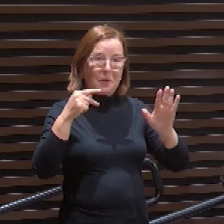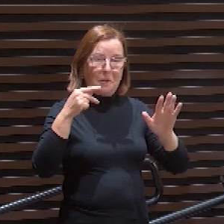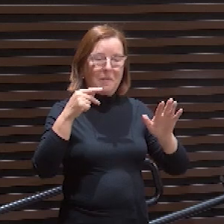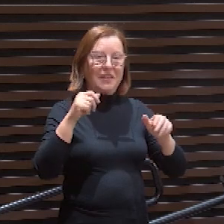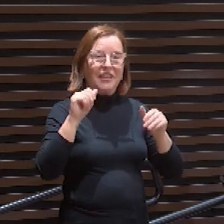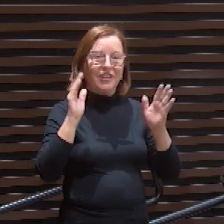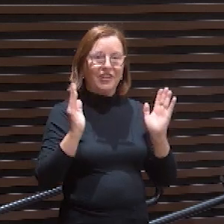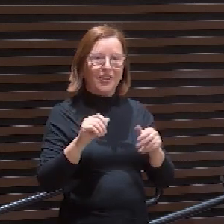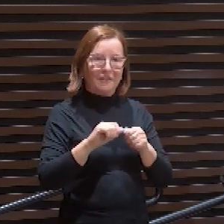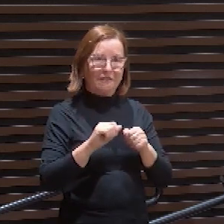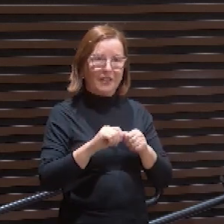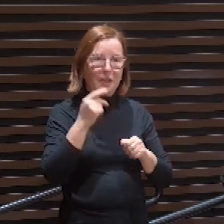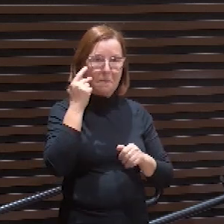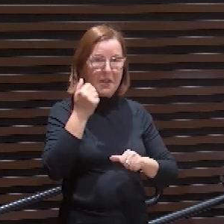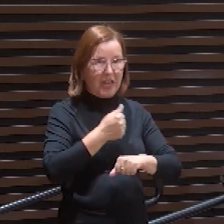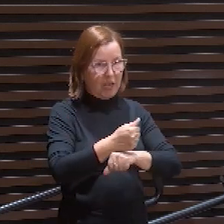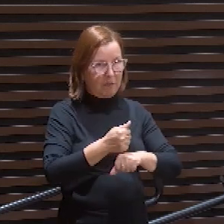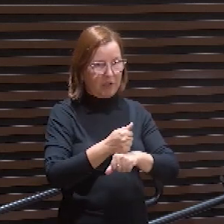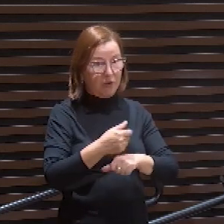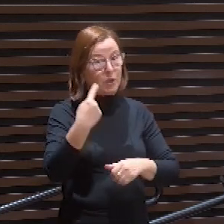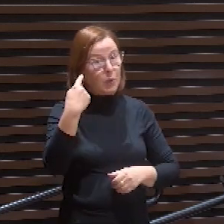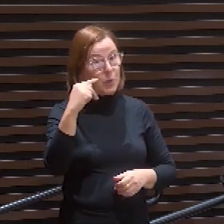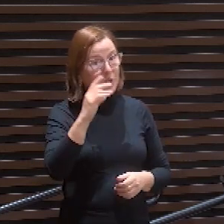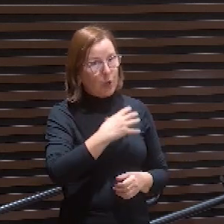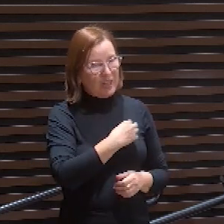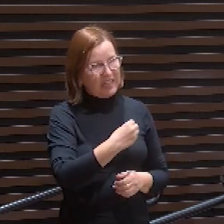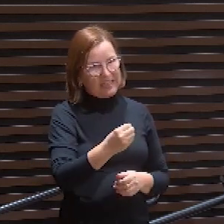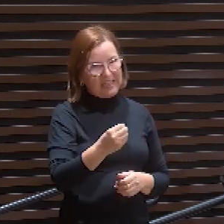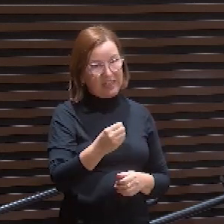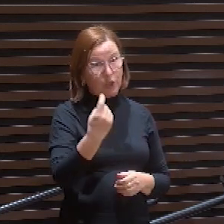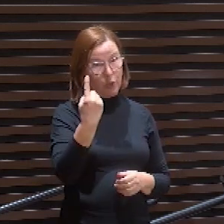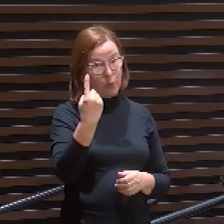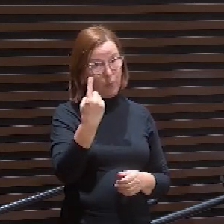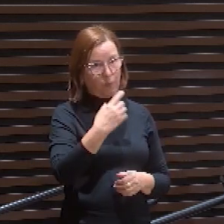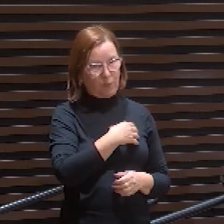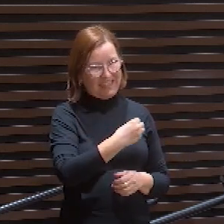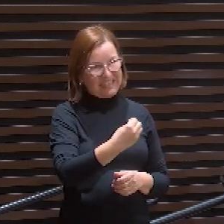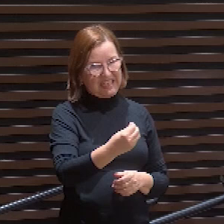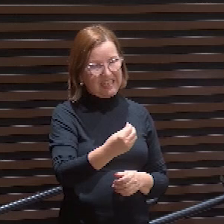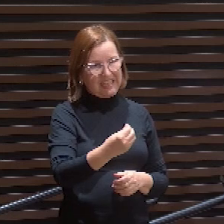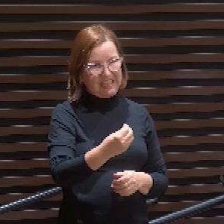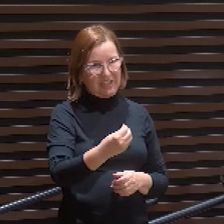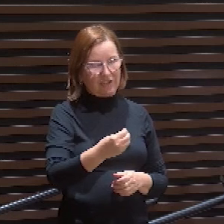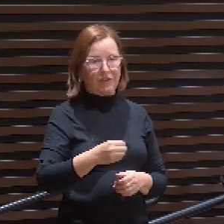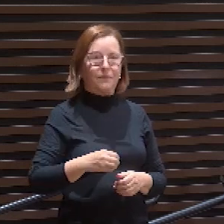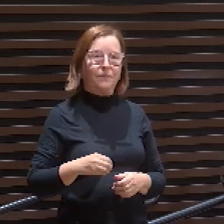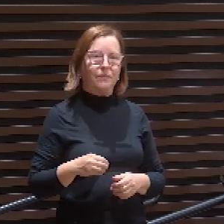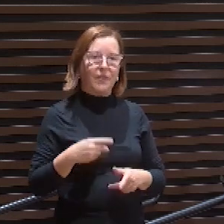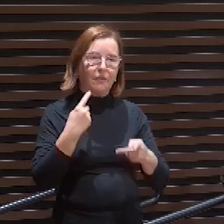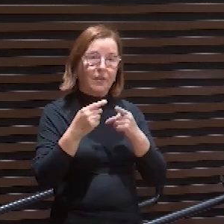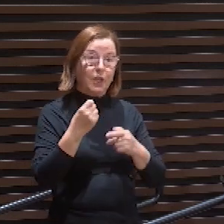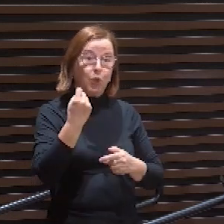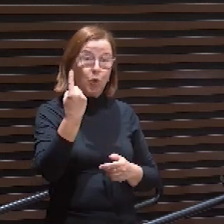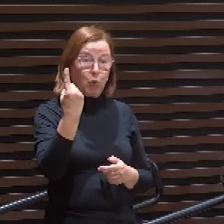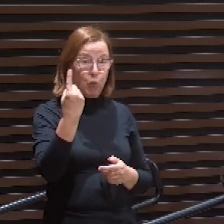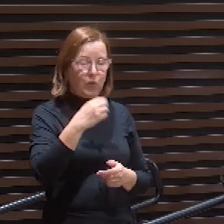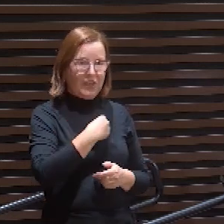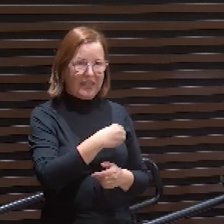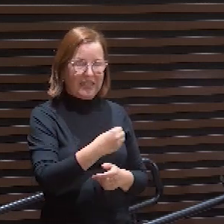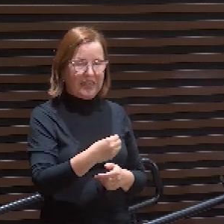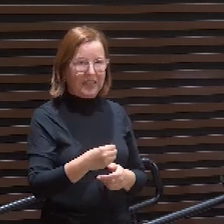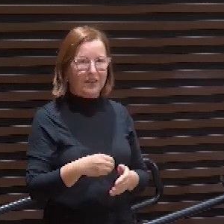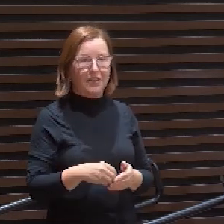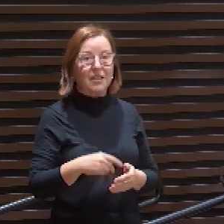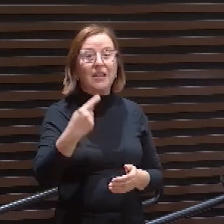Não diz aos descendentes como se falando de muitos, porém como de um só. E ao